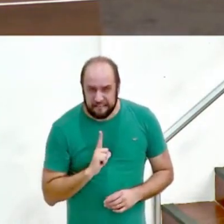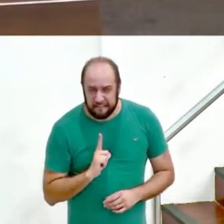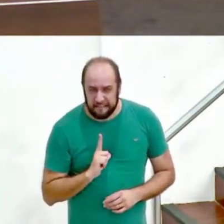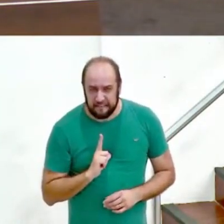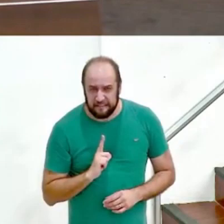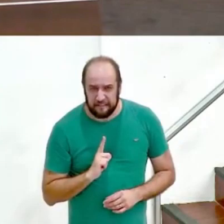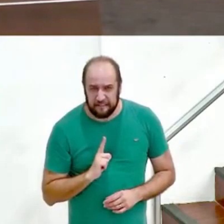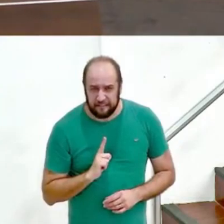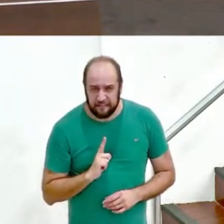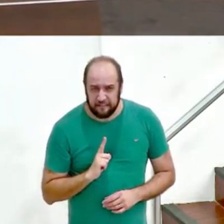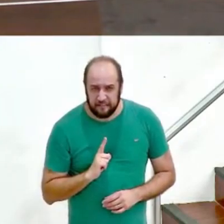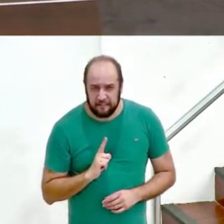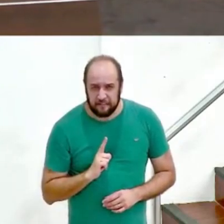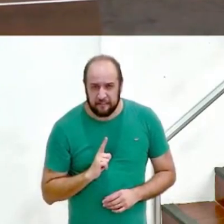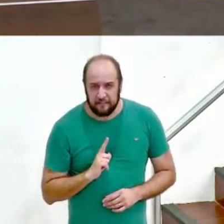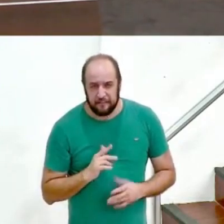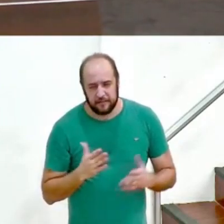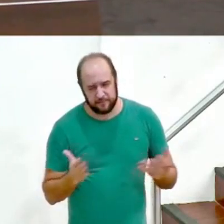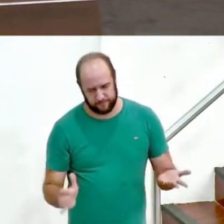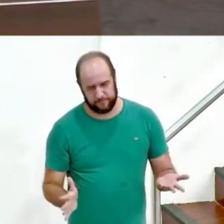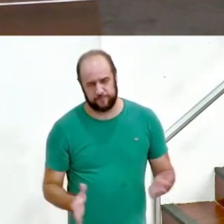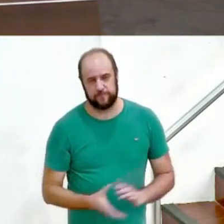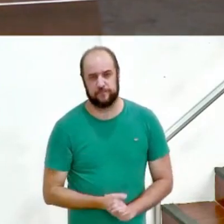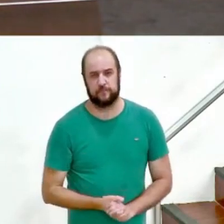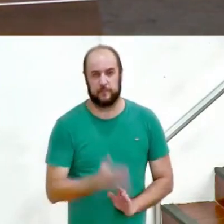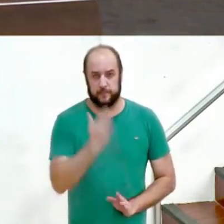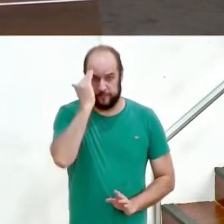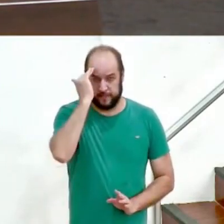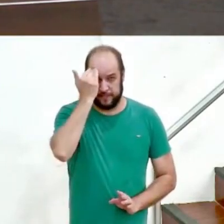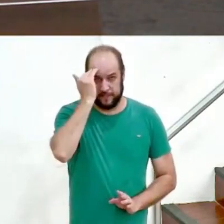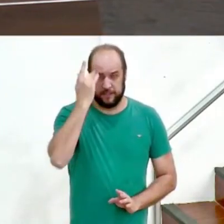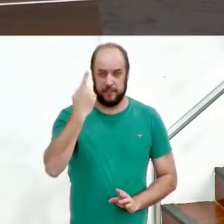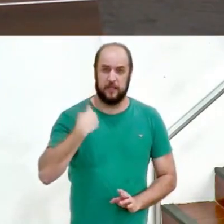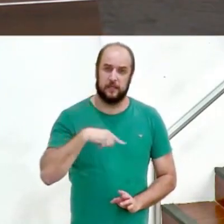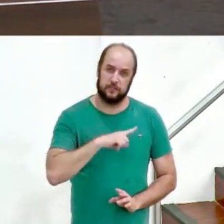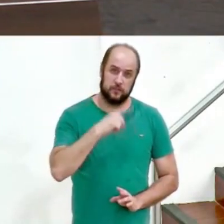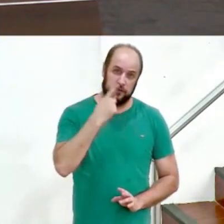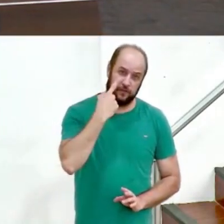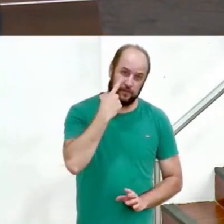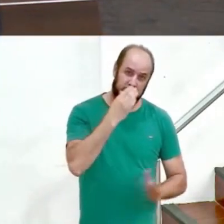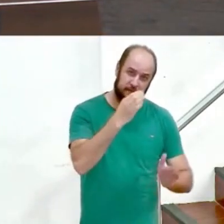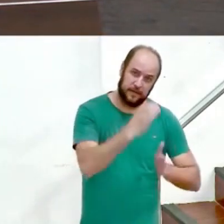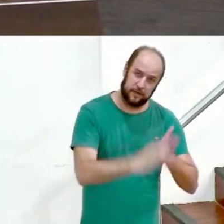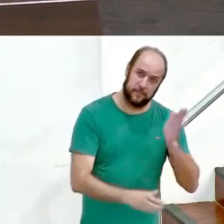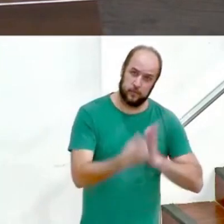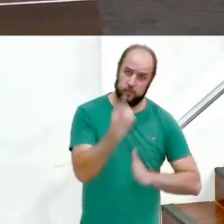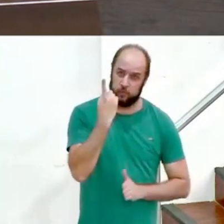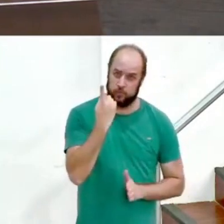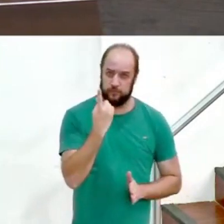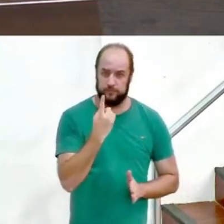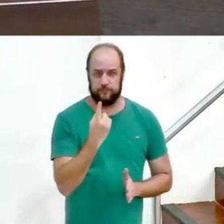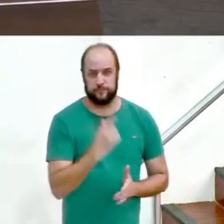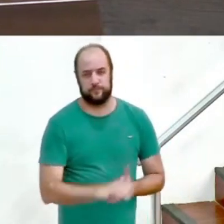frutos. Para entender bem, nós precisamos olhar para o capítulo de número 1.